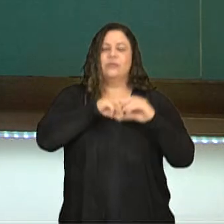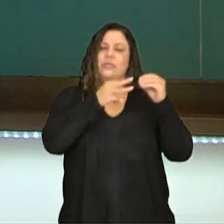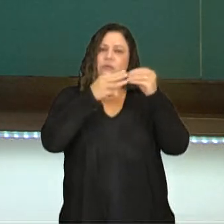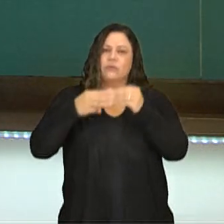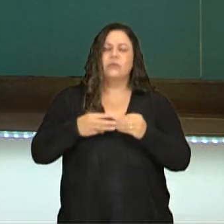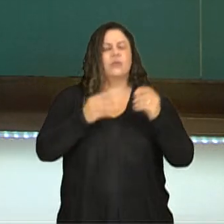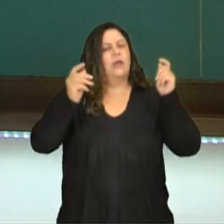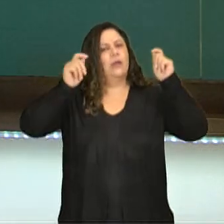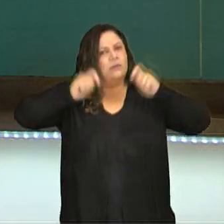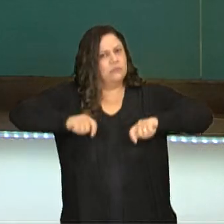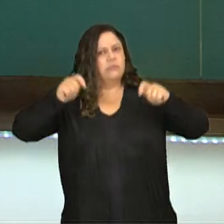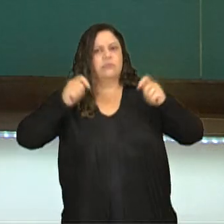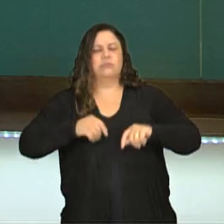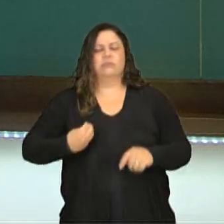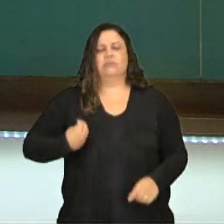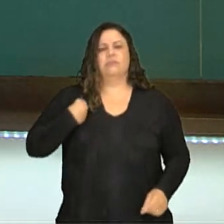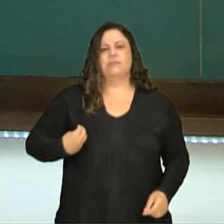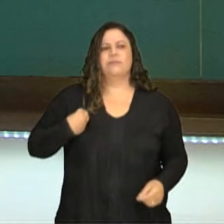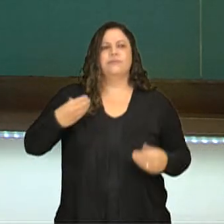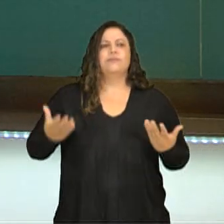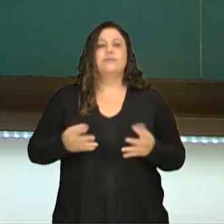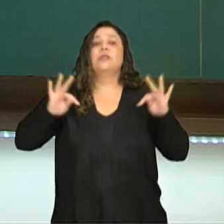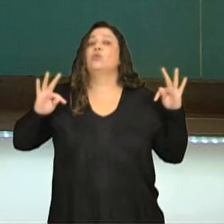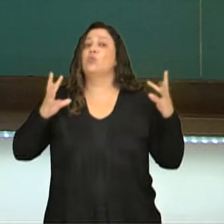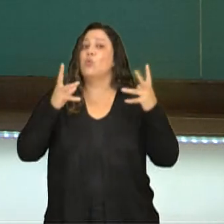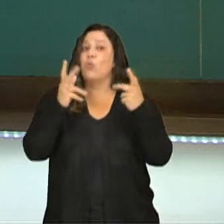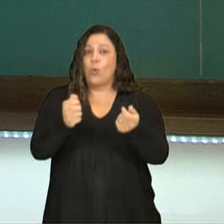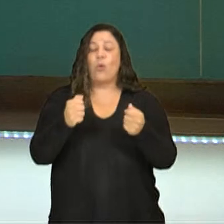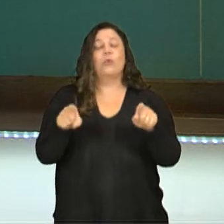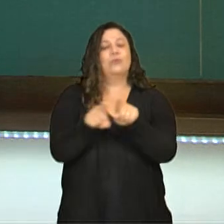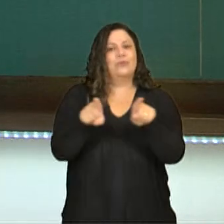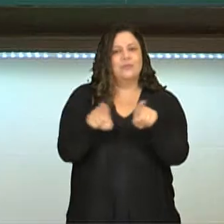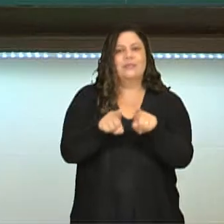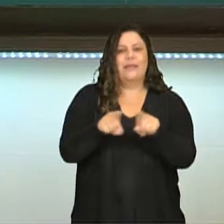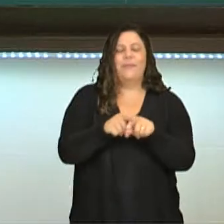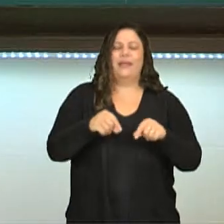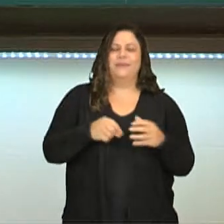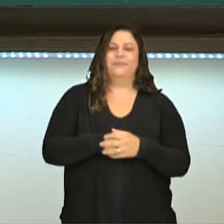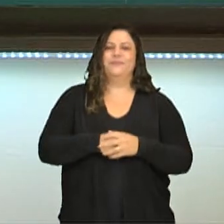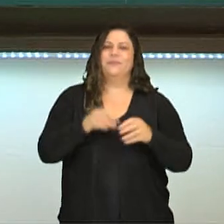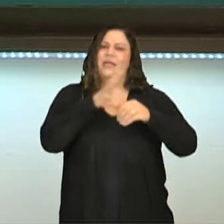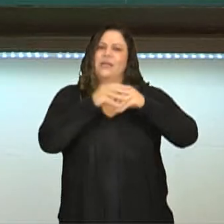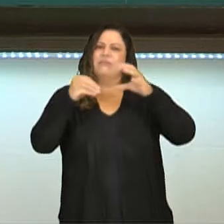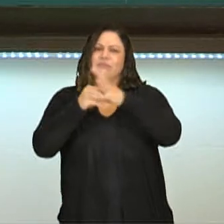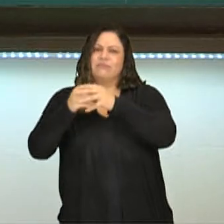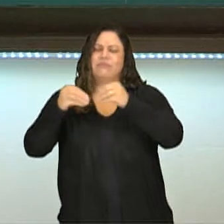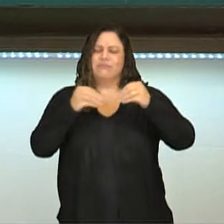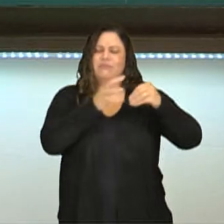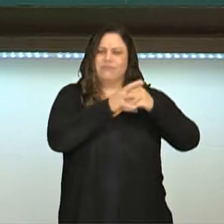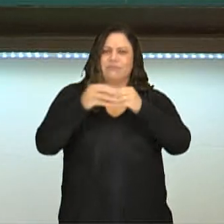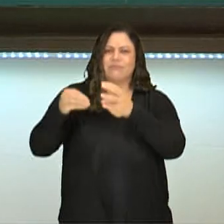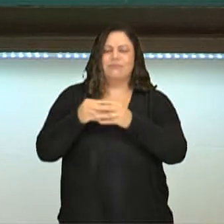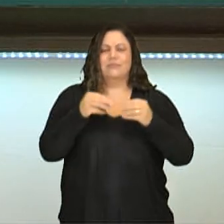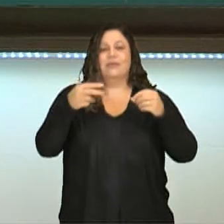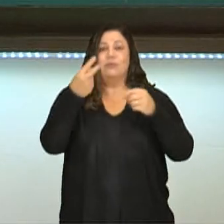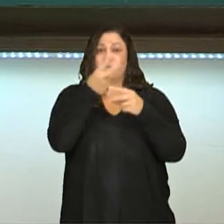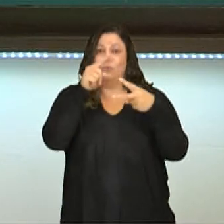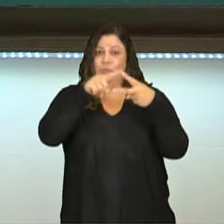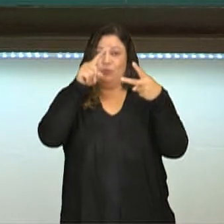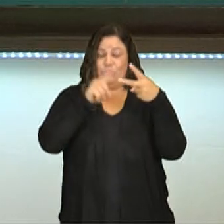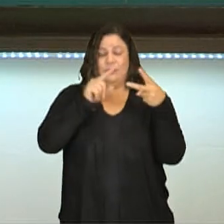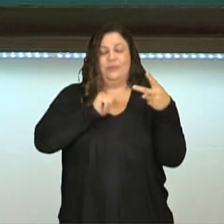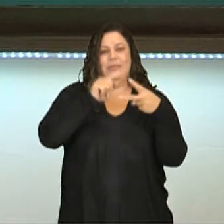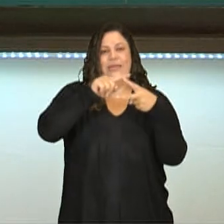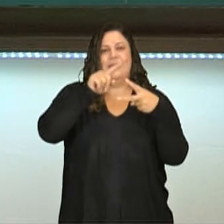o tornam como um ser vivo. Todos os seres vivos também se reproduzem de duas maneiras básicas, sexuada